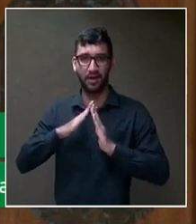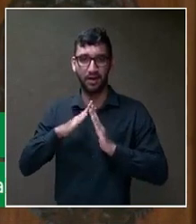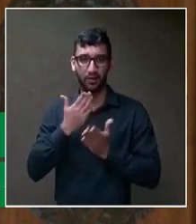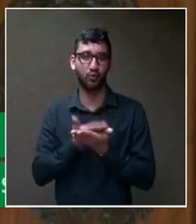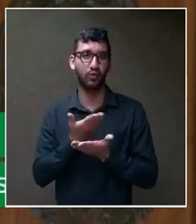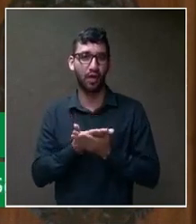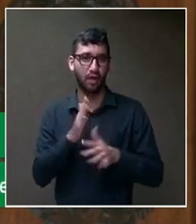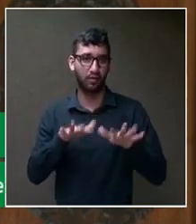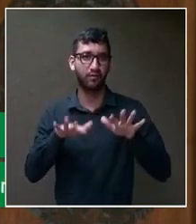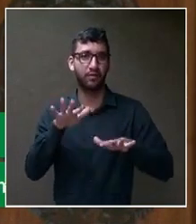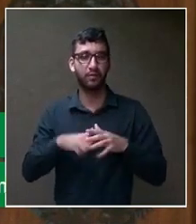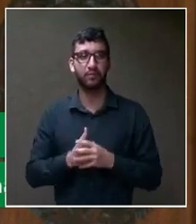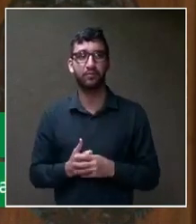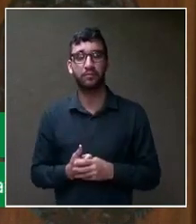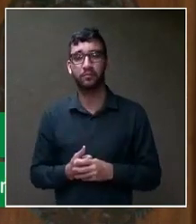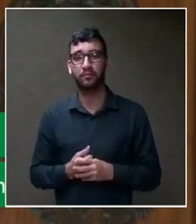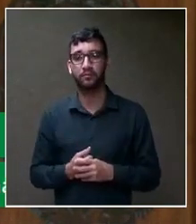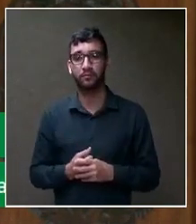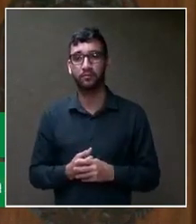muito? Estudava muito.